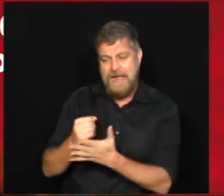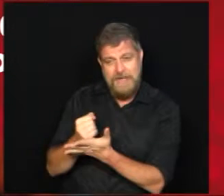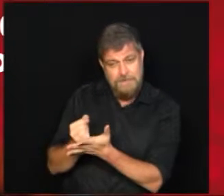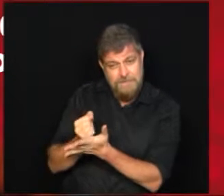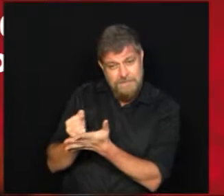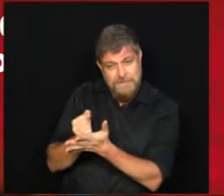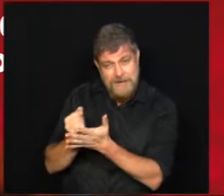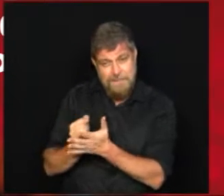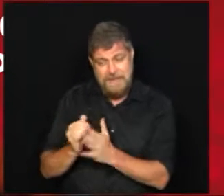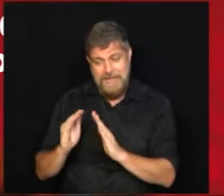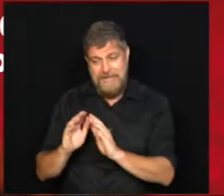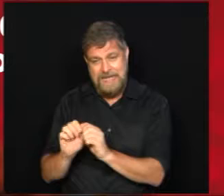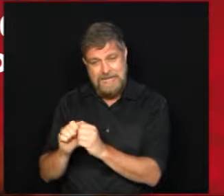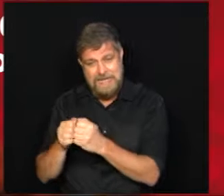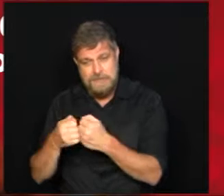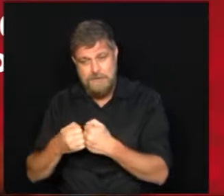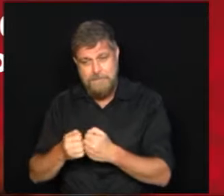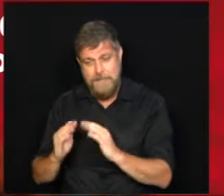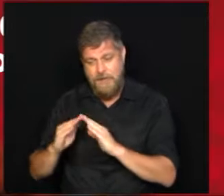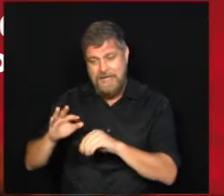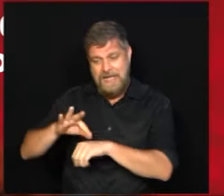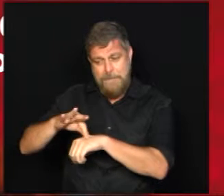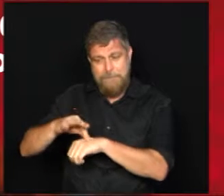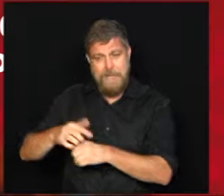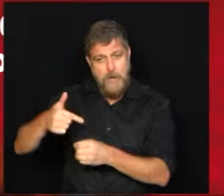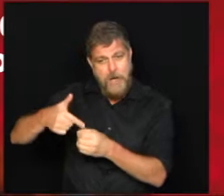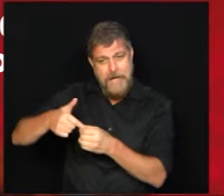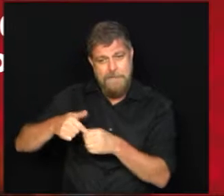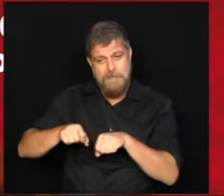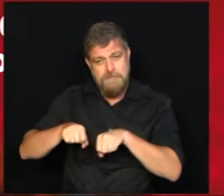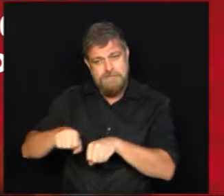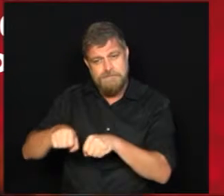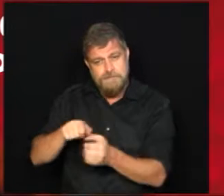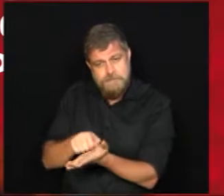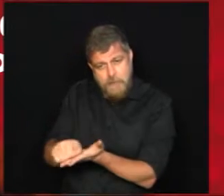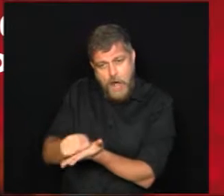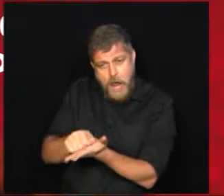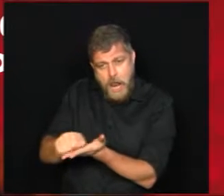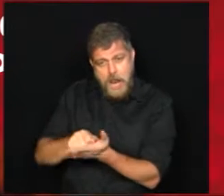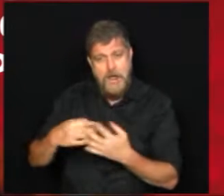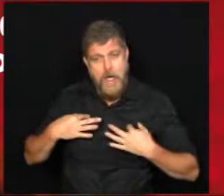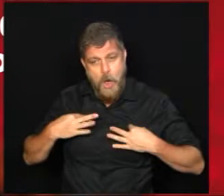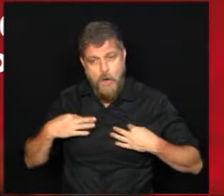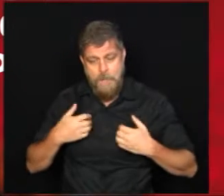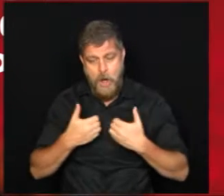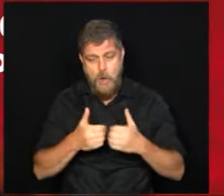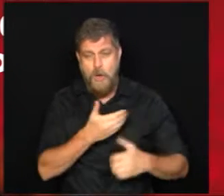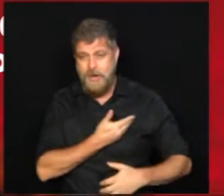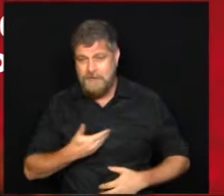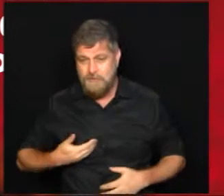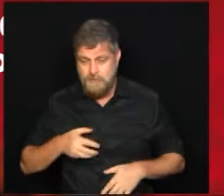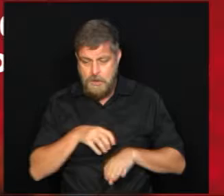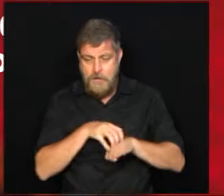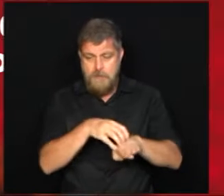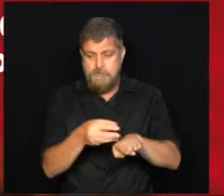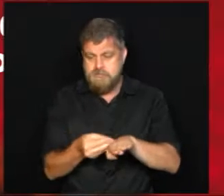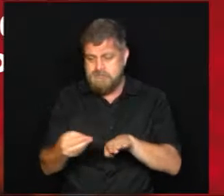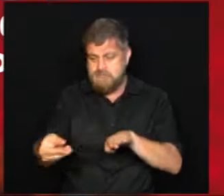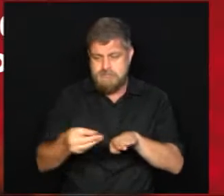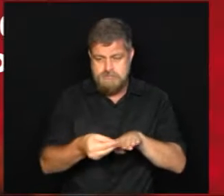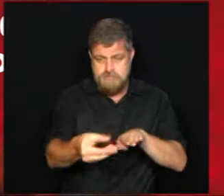farmácias padarias açougues postos de combustíveis lavanderias o transporte público transportadoras